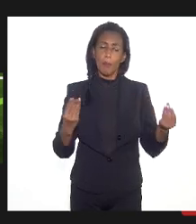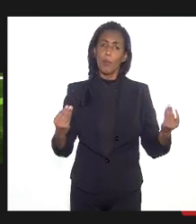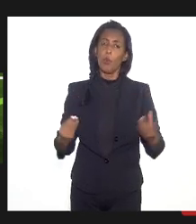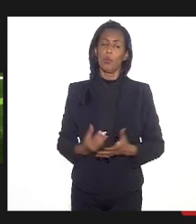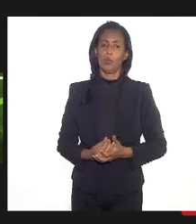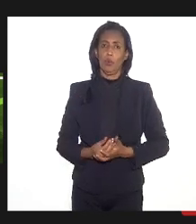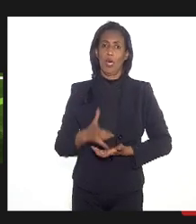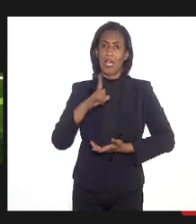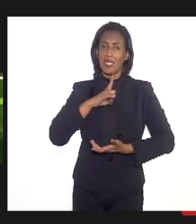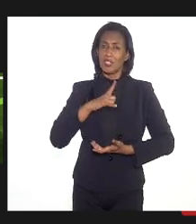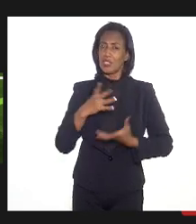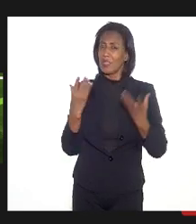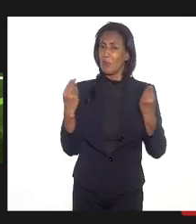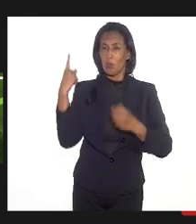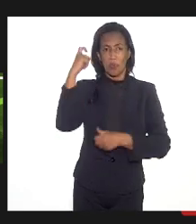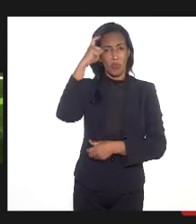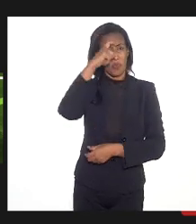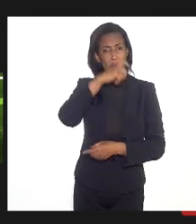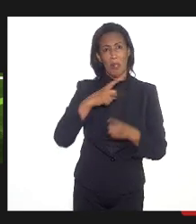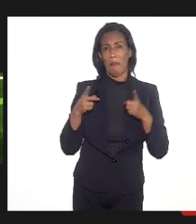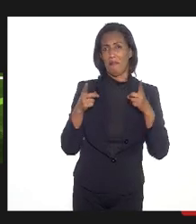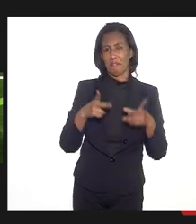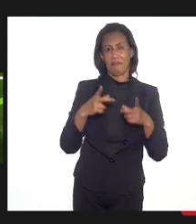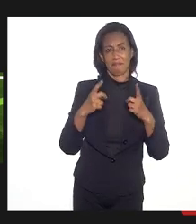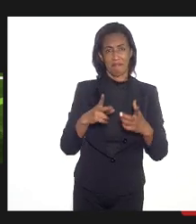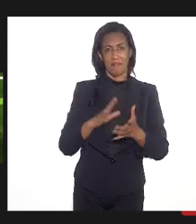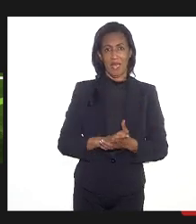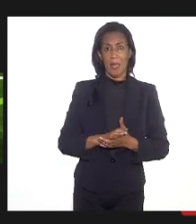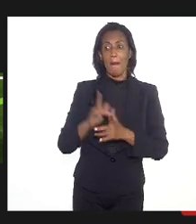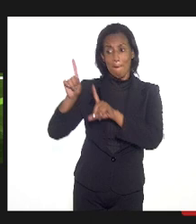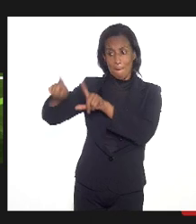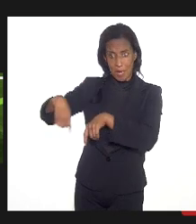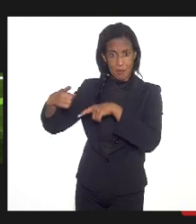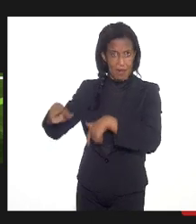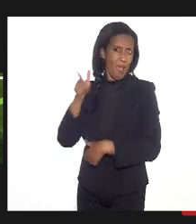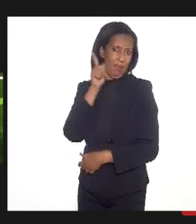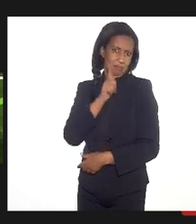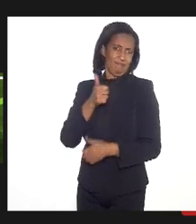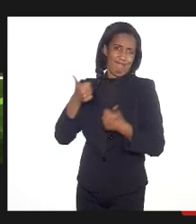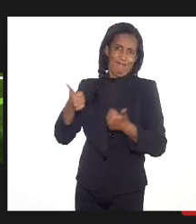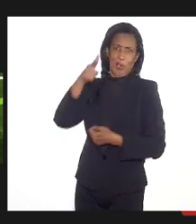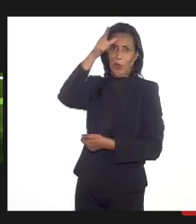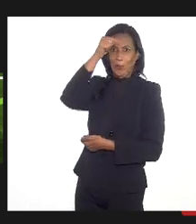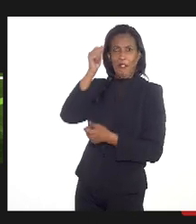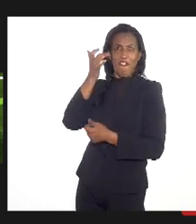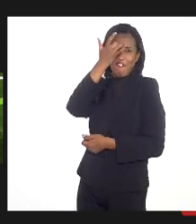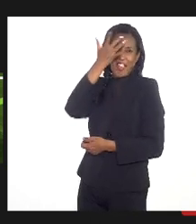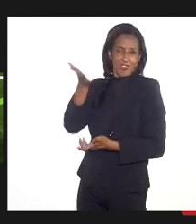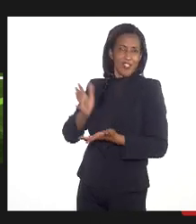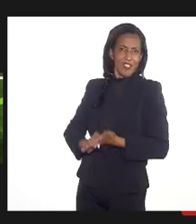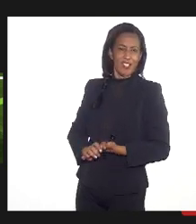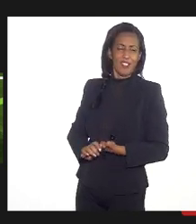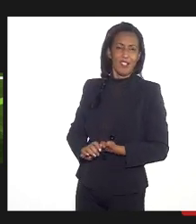gente tem muita dificuldade com isso. Plantar, a gente planta. E outra coisa,